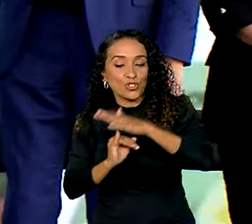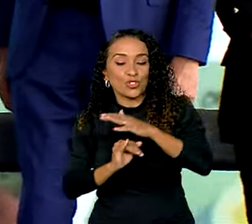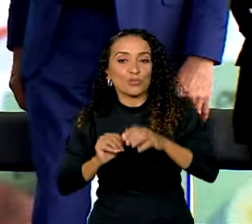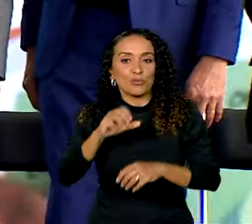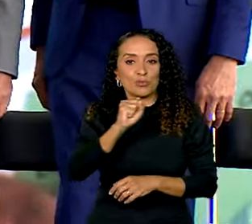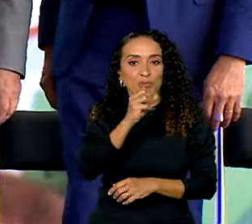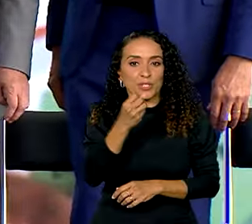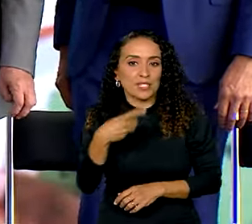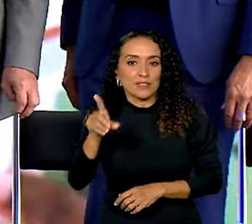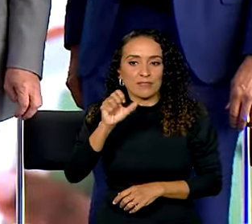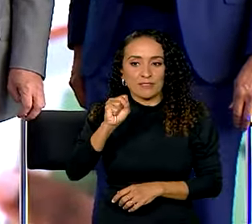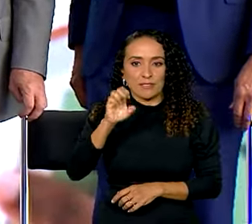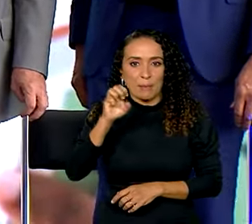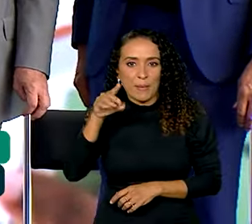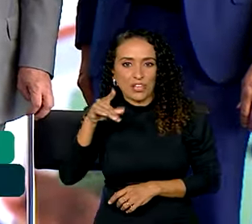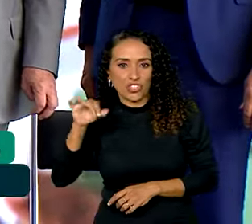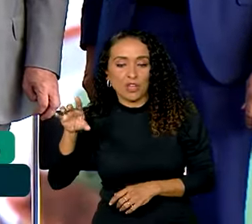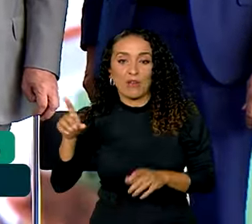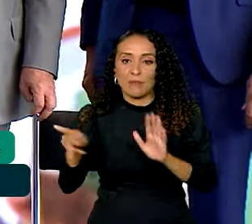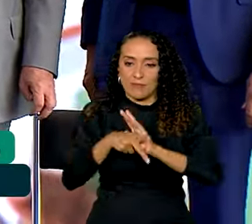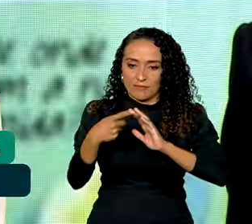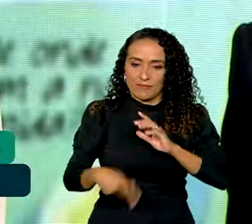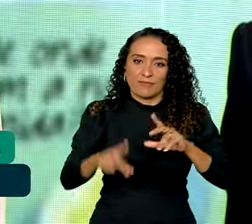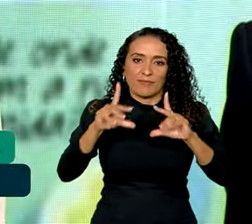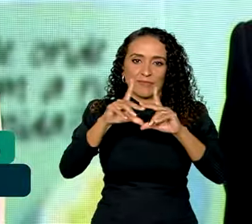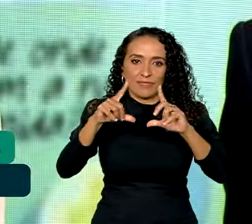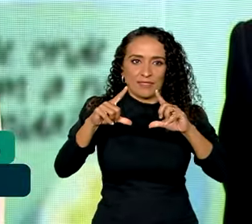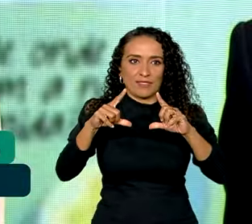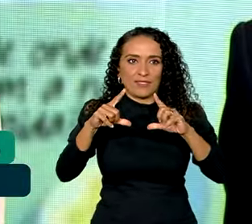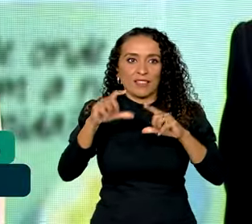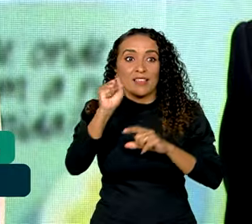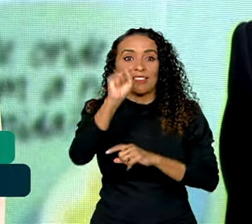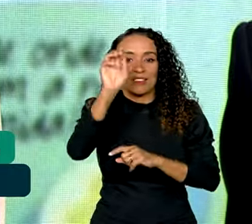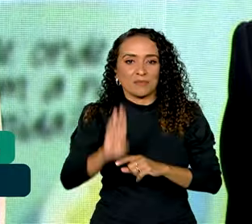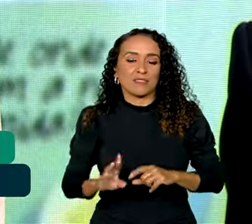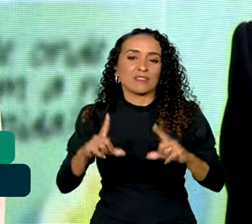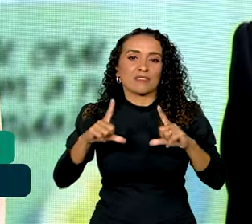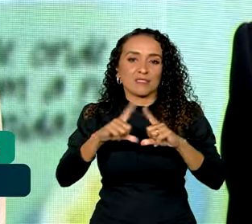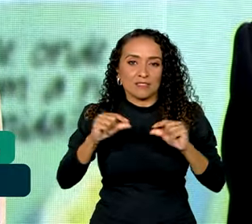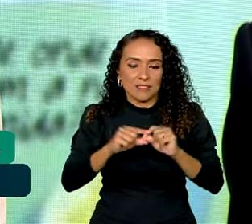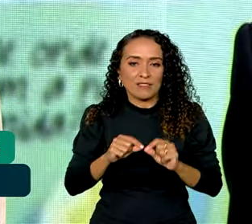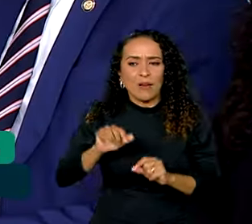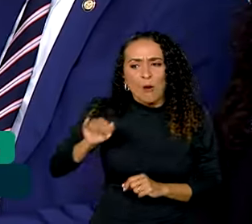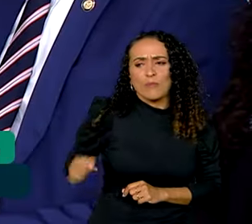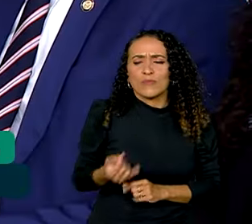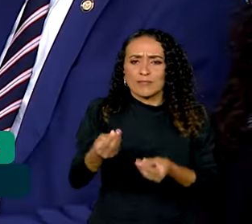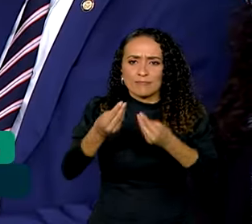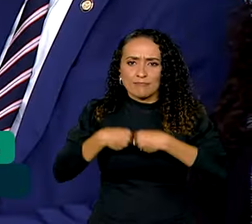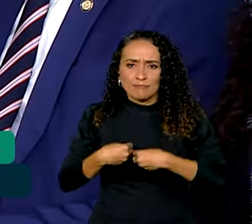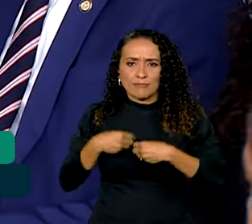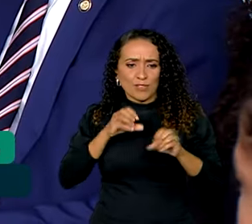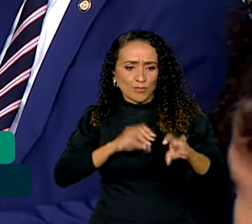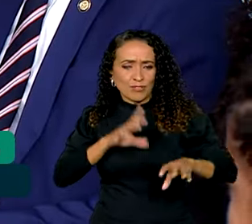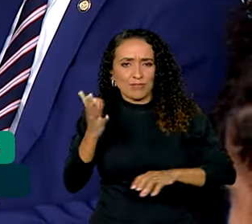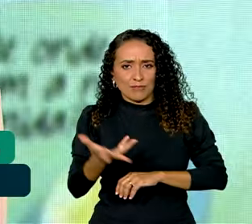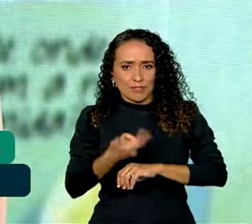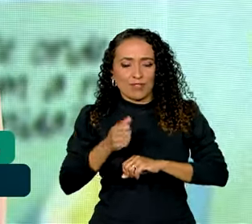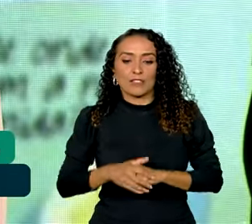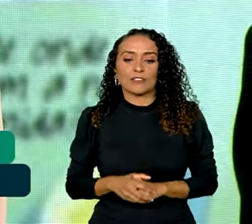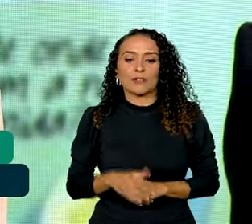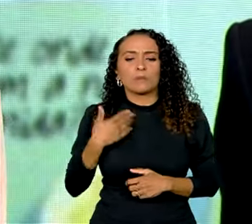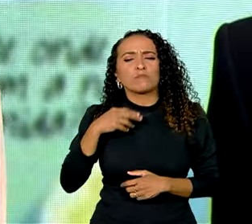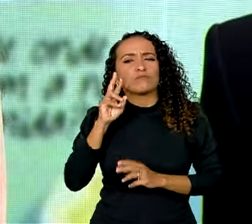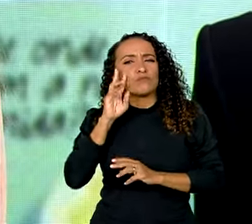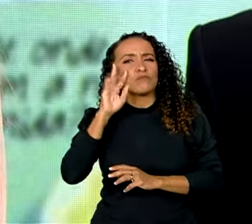Sebastião, região administrativa do Distrito Federal, falou sobre a oportunidade de receber uma educação de qualidade. Como eu sonho